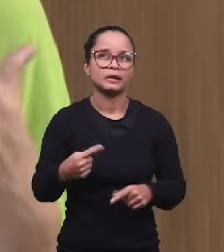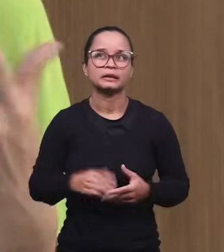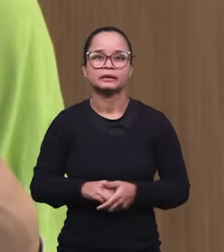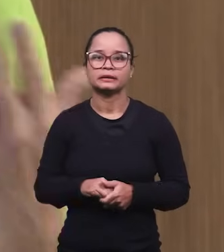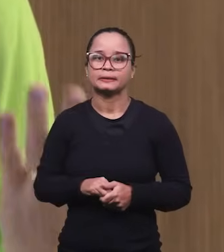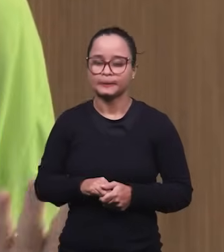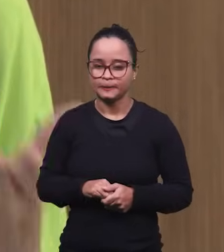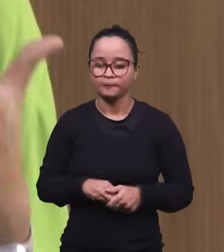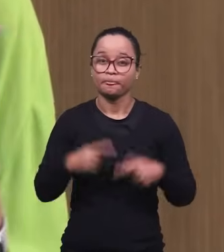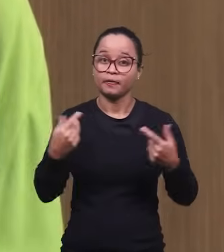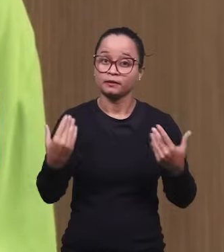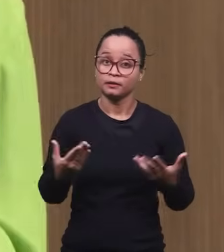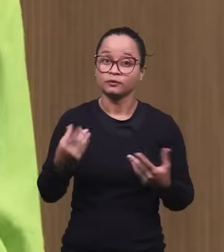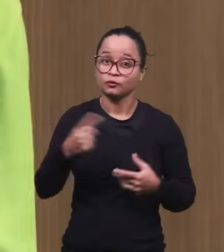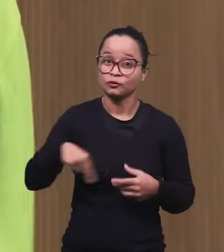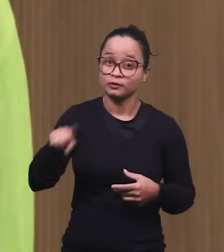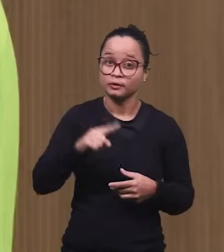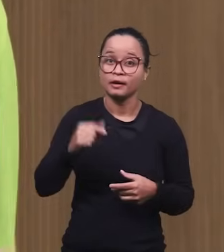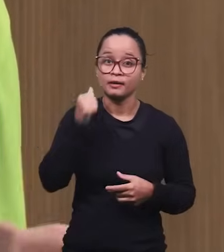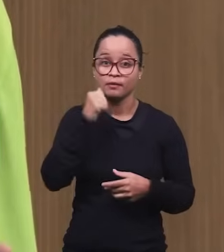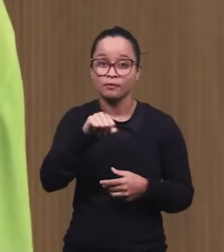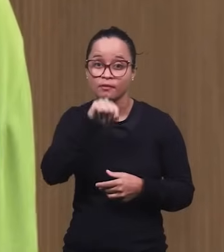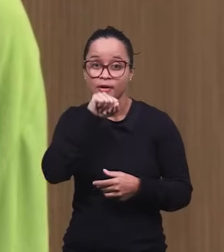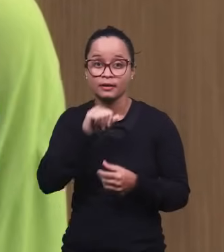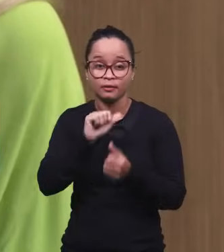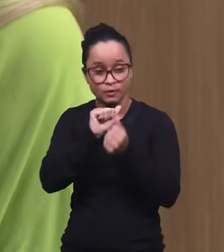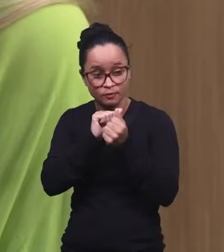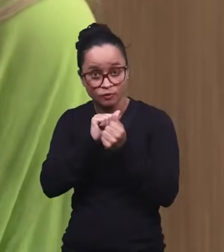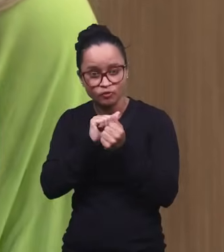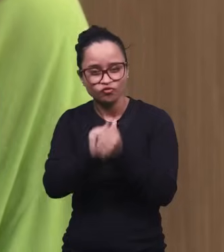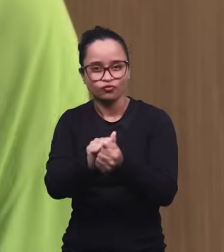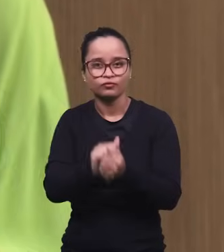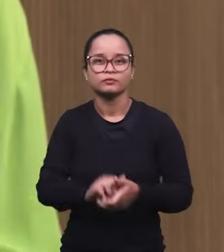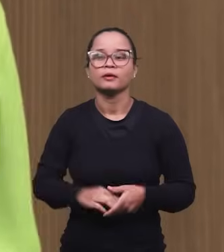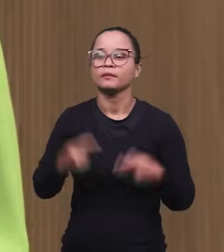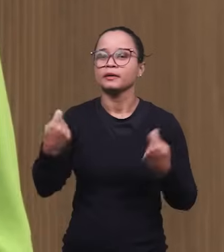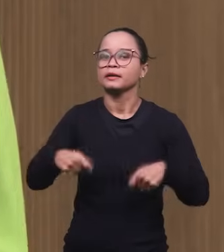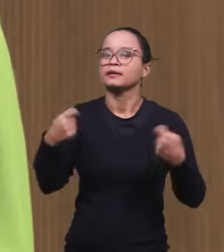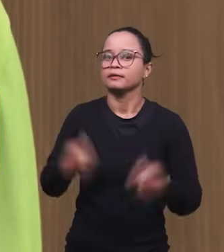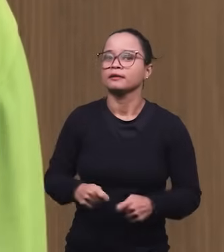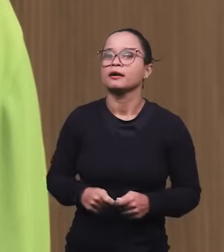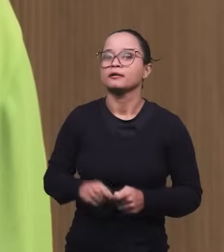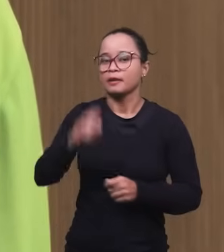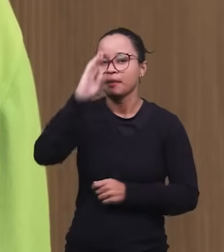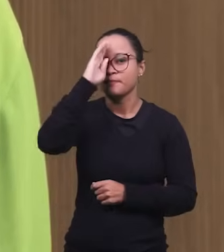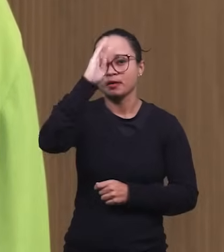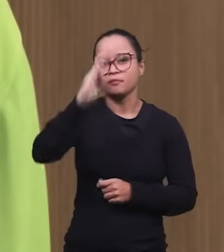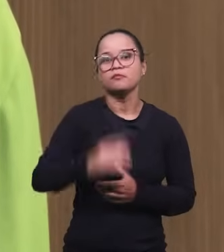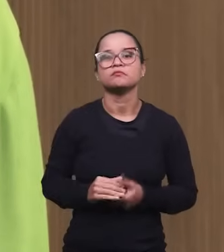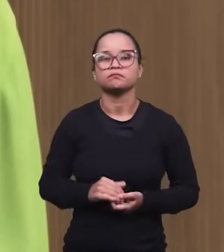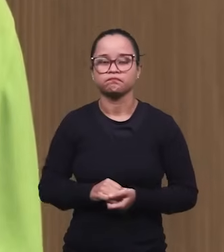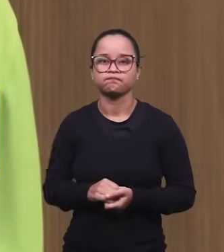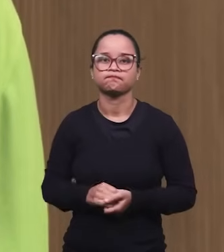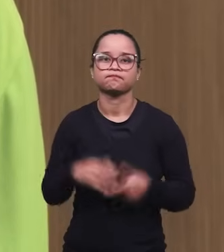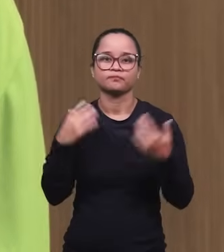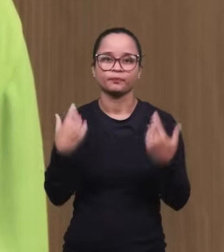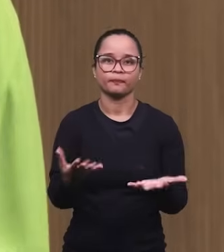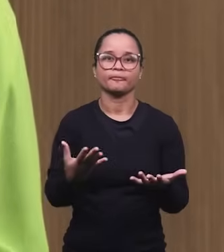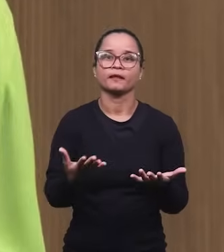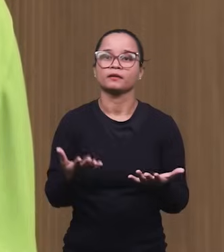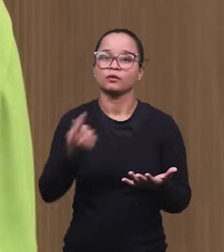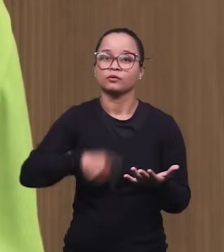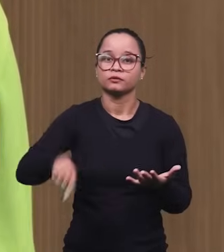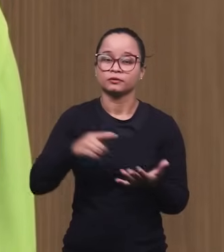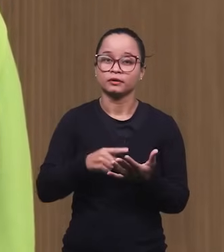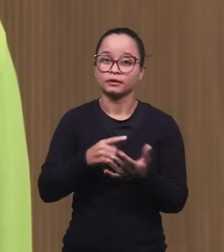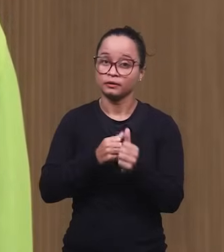como... Falo mães porque nós estamos mais perto, né, do acompanhamento das crianças, precisamos colocar como prioridade. E aí, quando